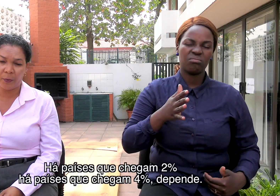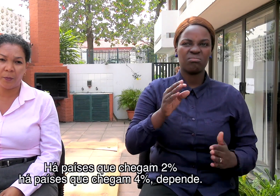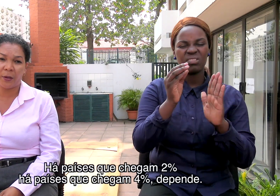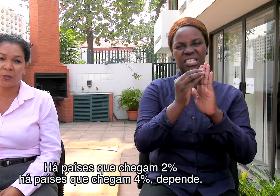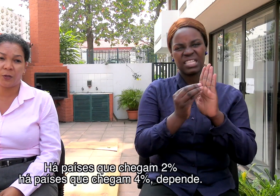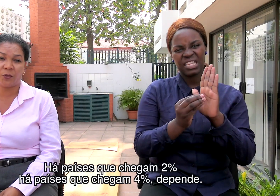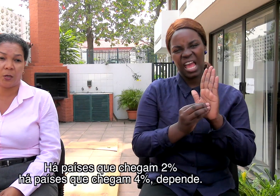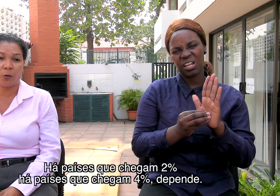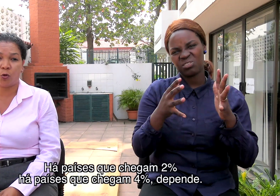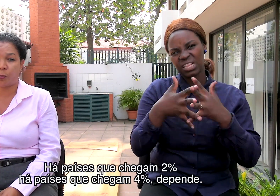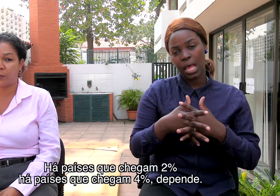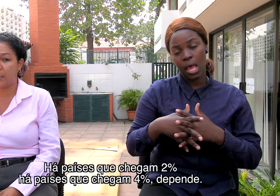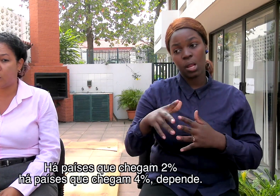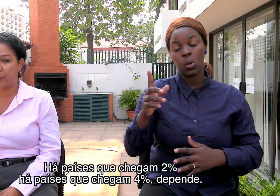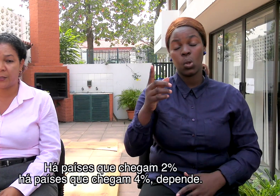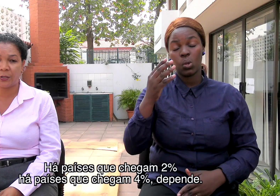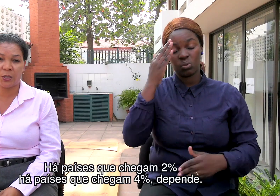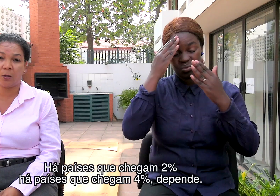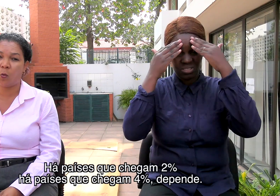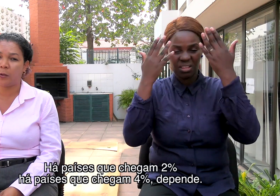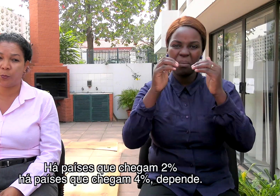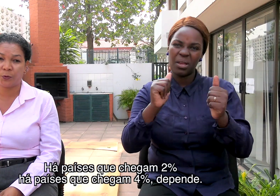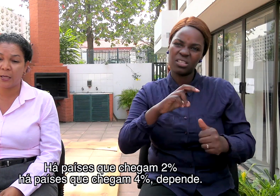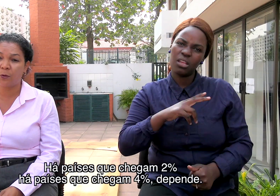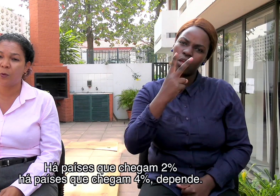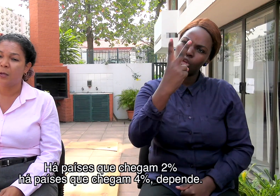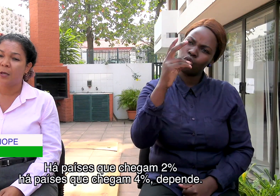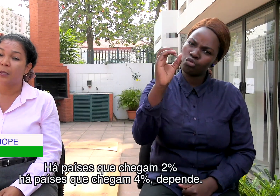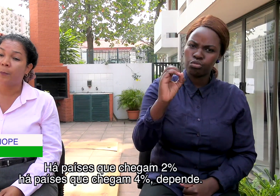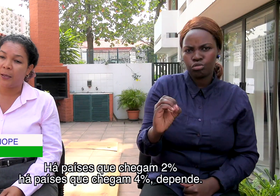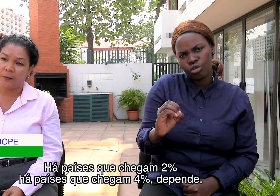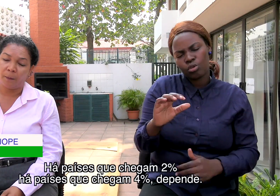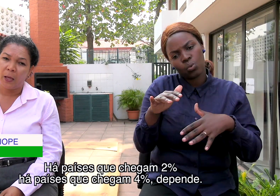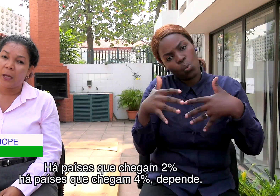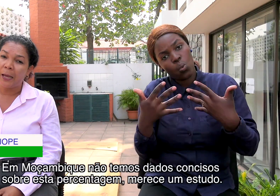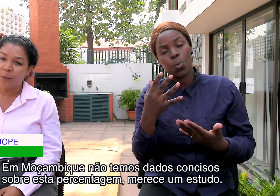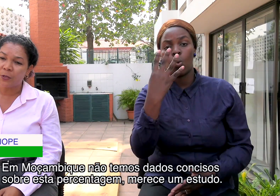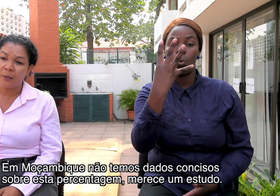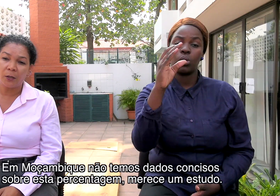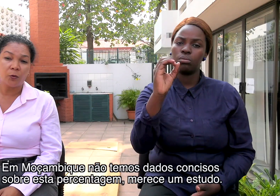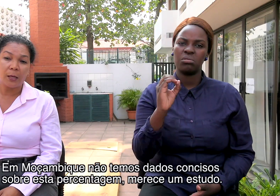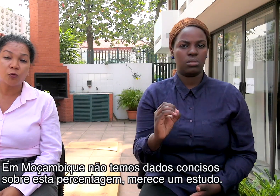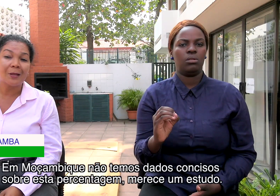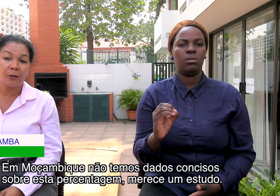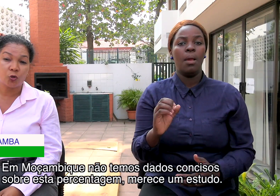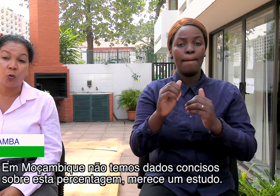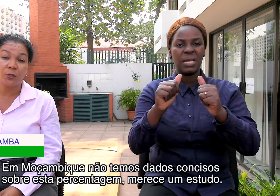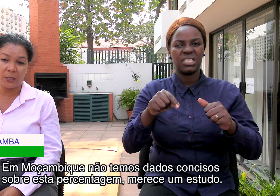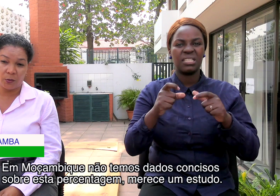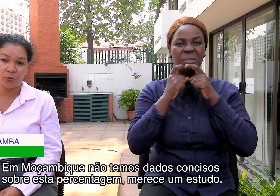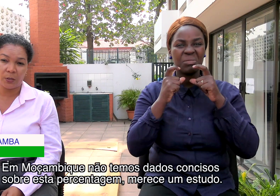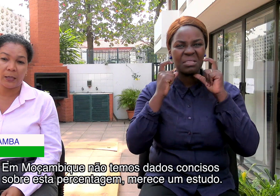país. Há países que chegam a 2%, há países que chegam a 4%, depende. Em Moçambique não temos